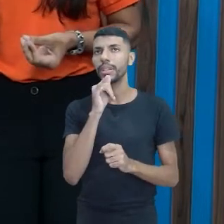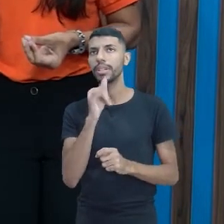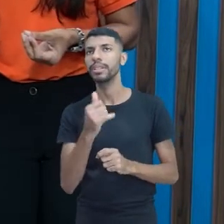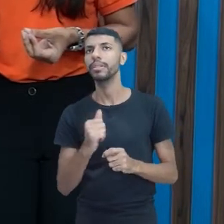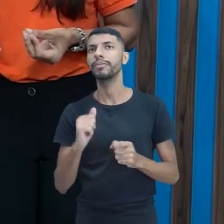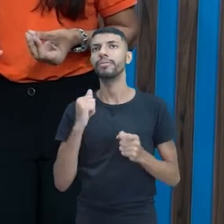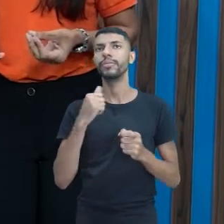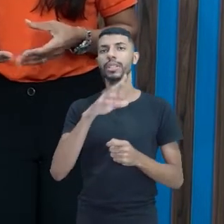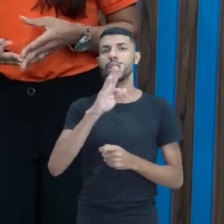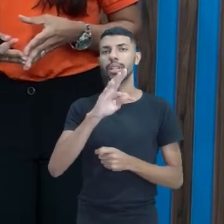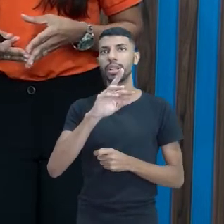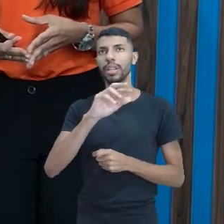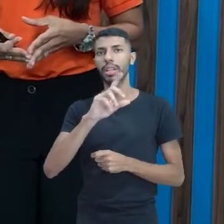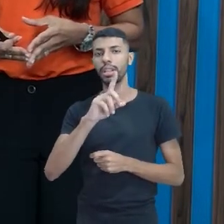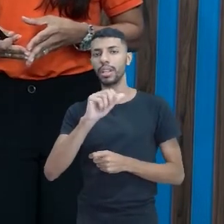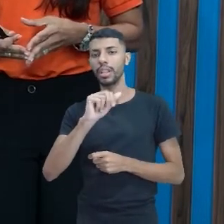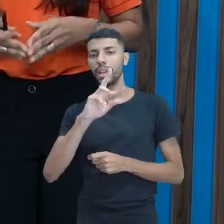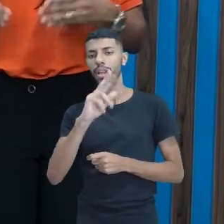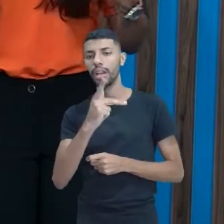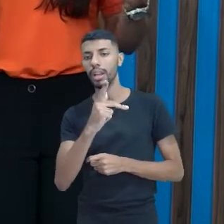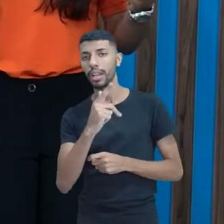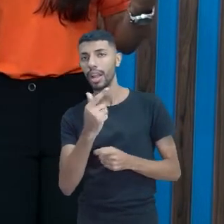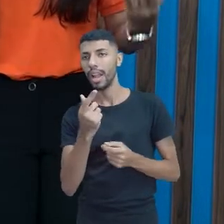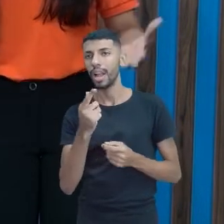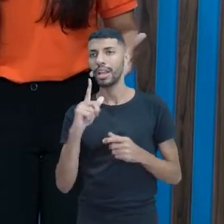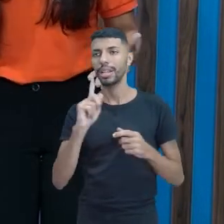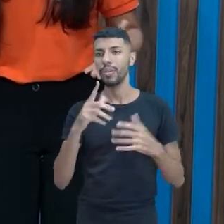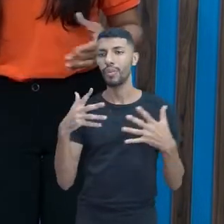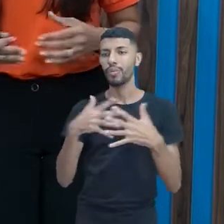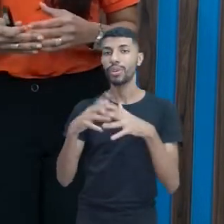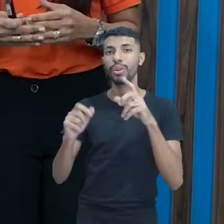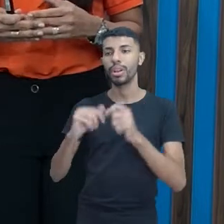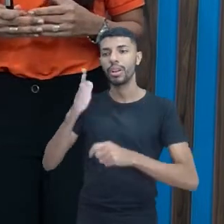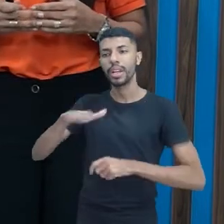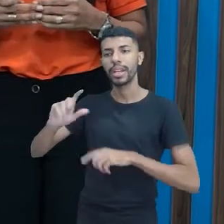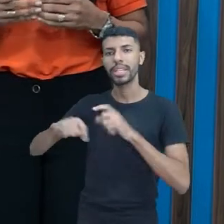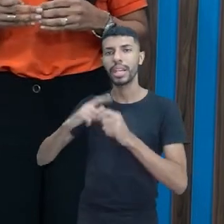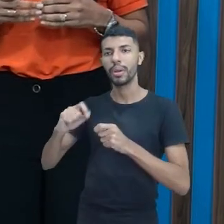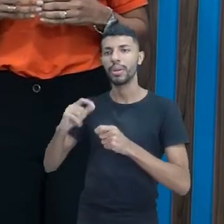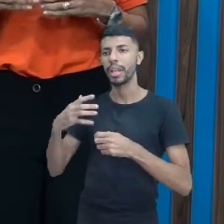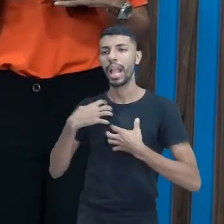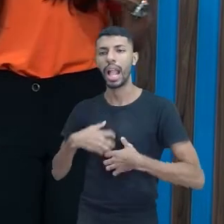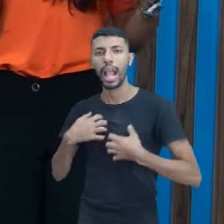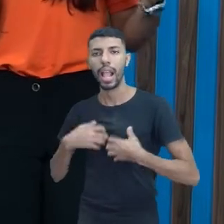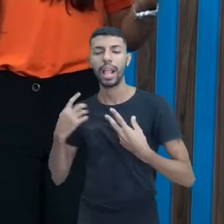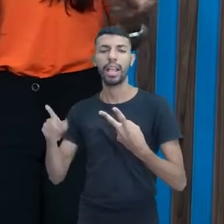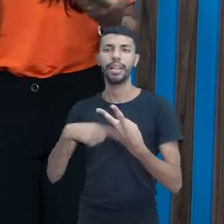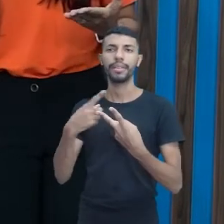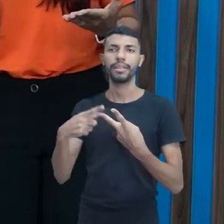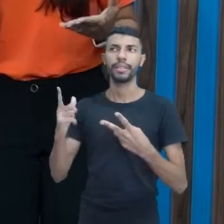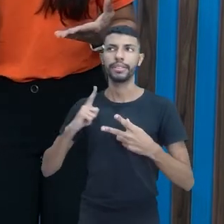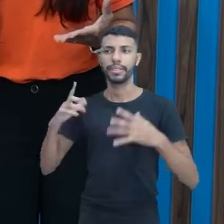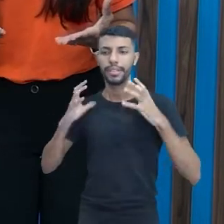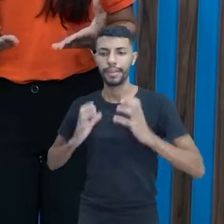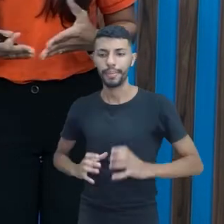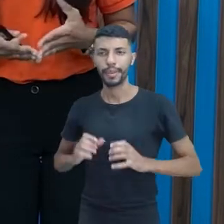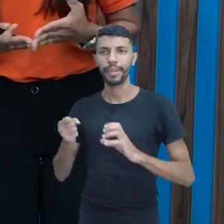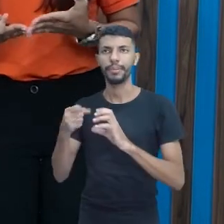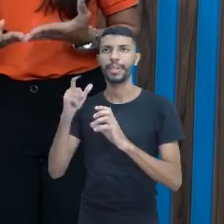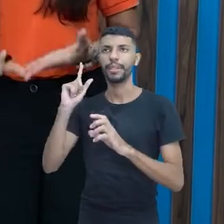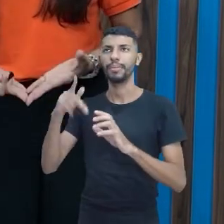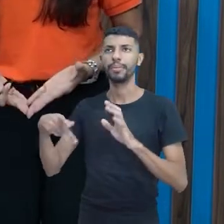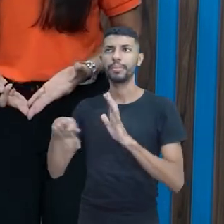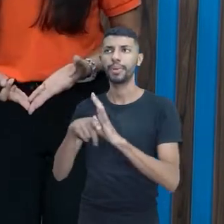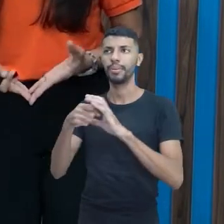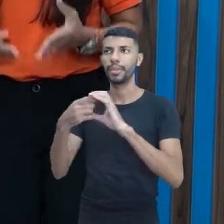com hiperatividade para as crianças que fazem birra, para as crianças que estão com um comportamento caracterizado pela